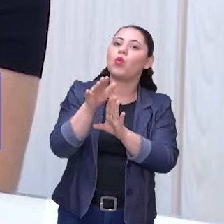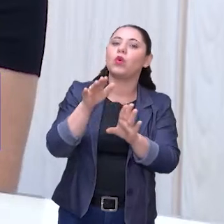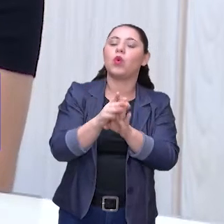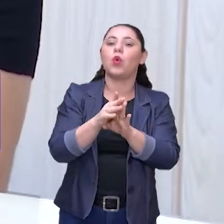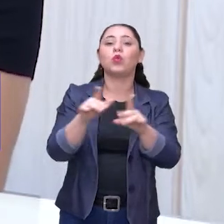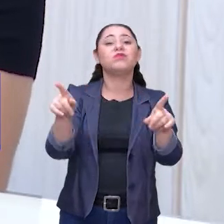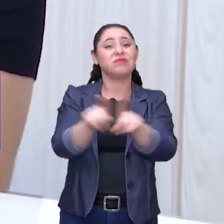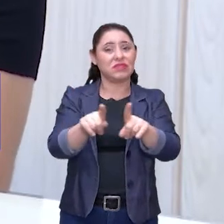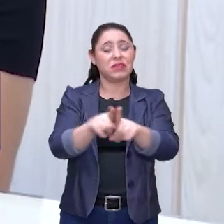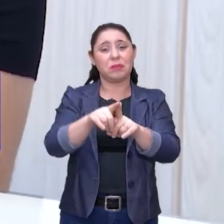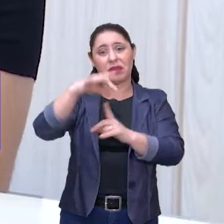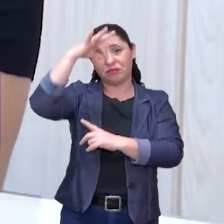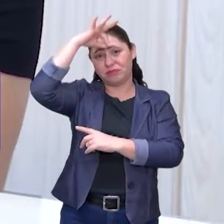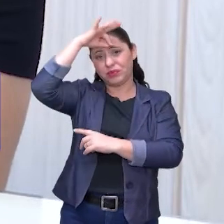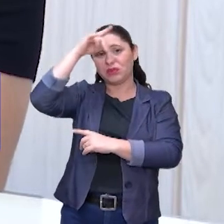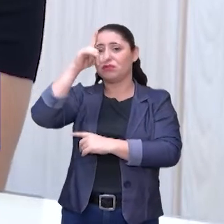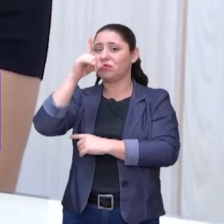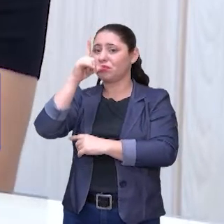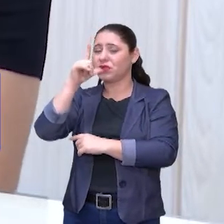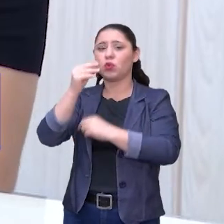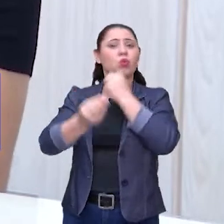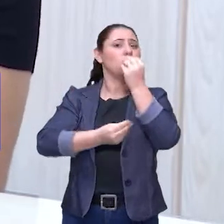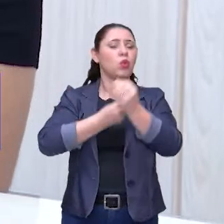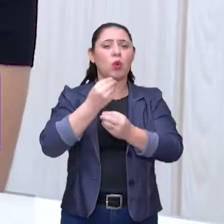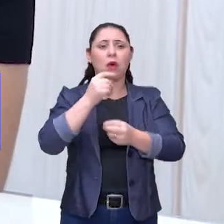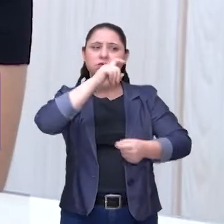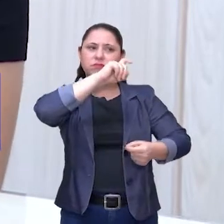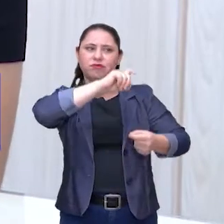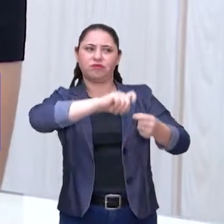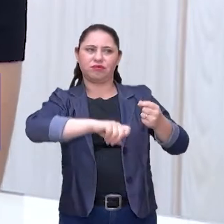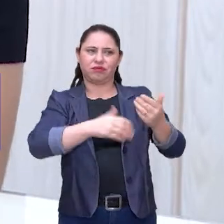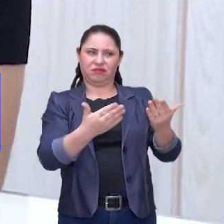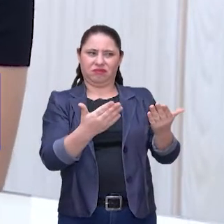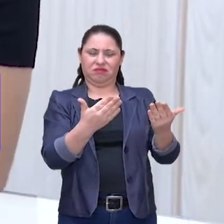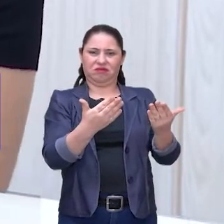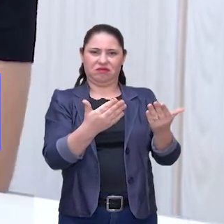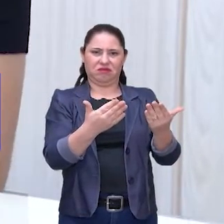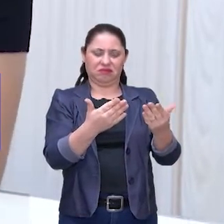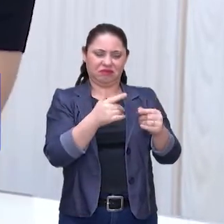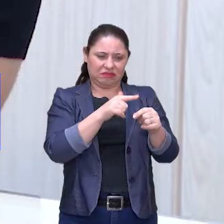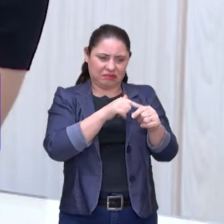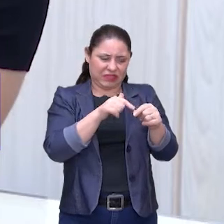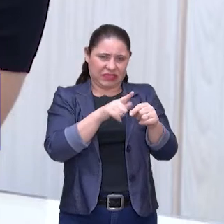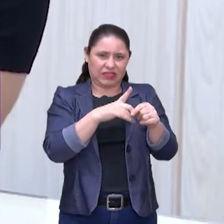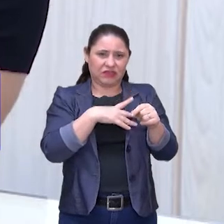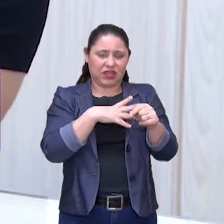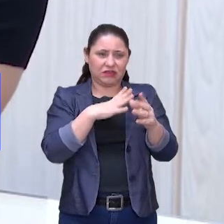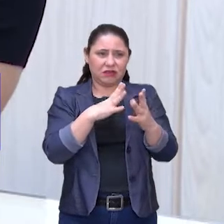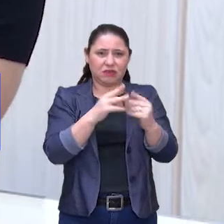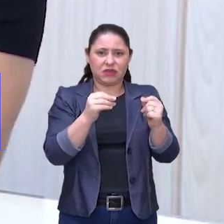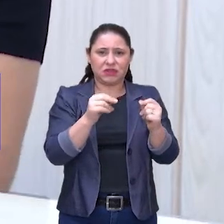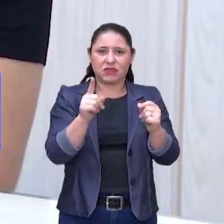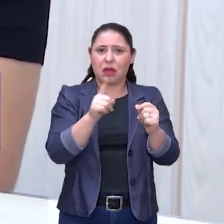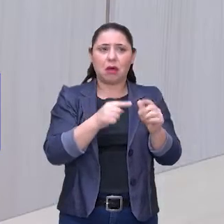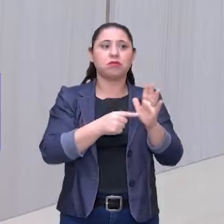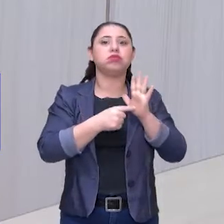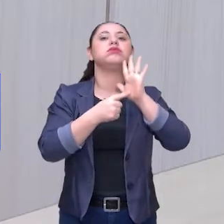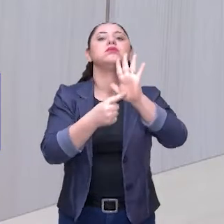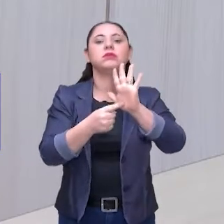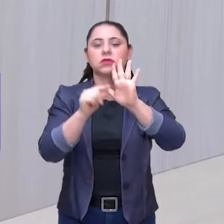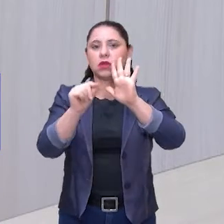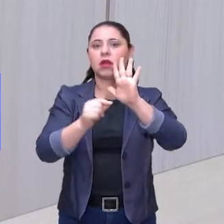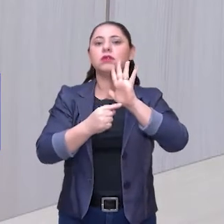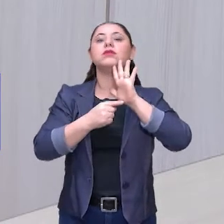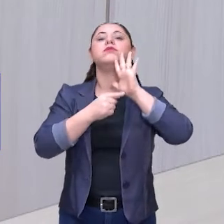gente orienta, ou na área genital também, tem gente que como que vai manter relação sexual com aquelas lesões?